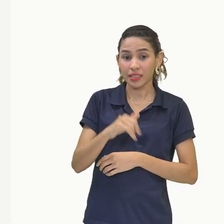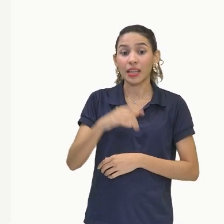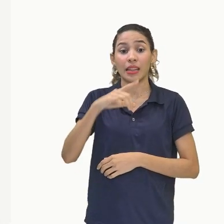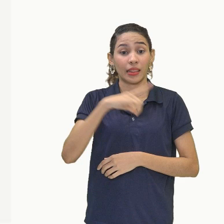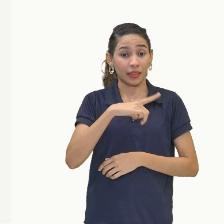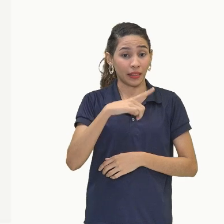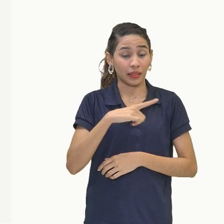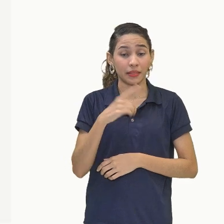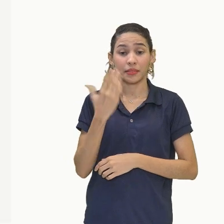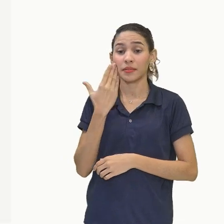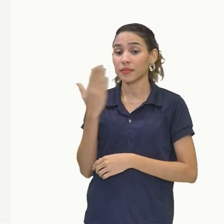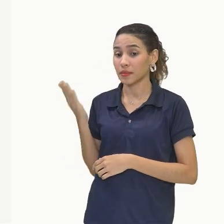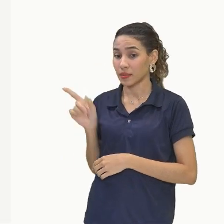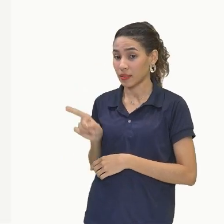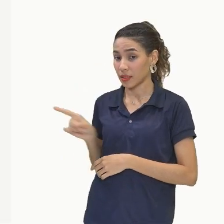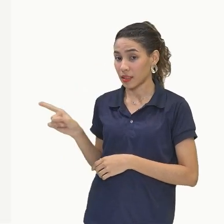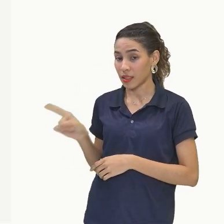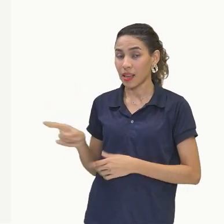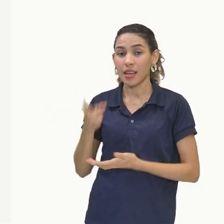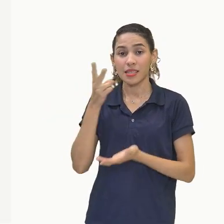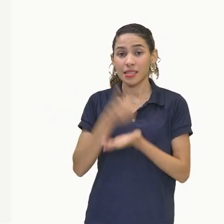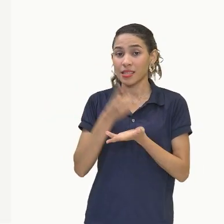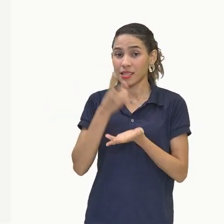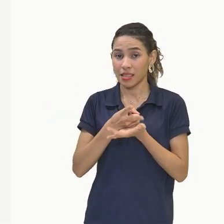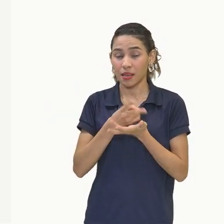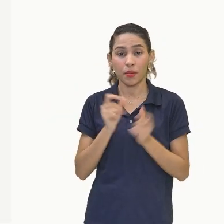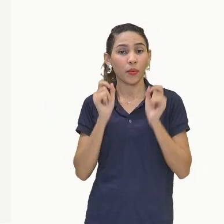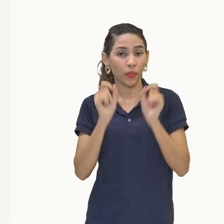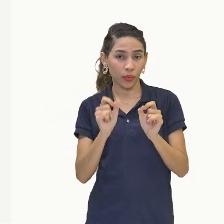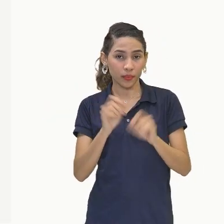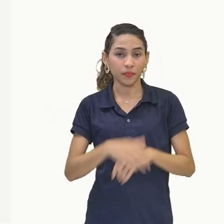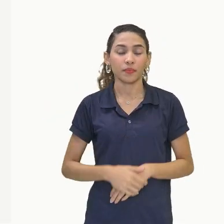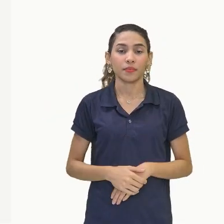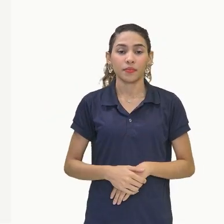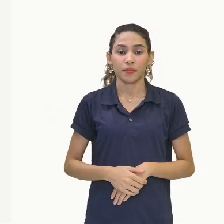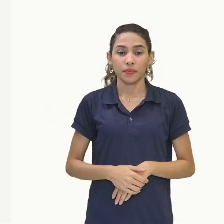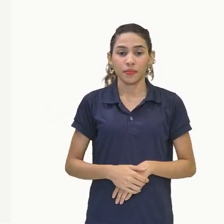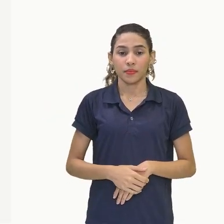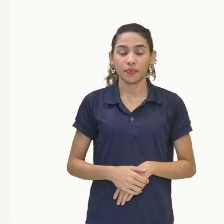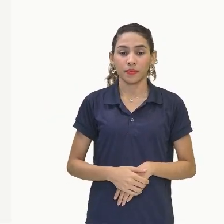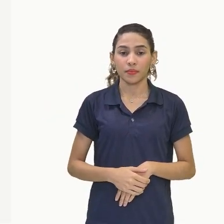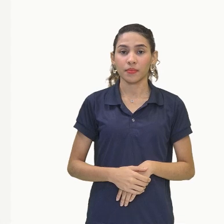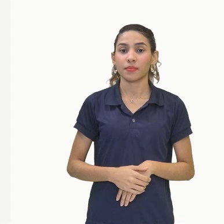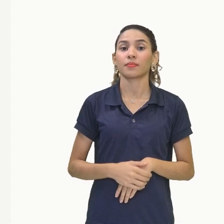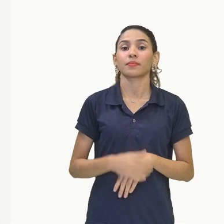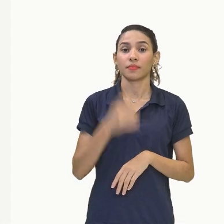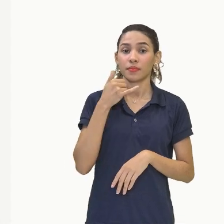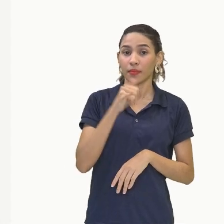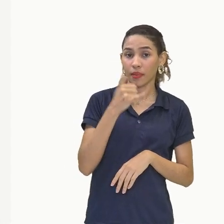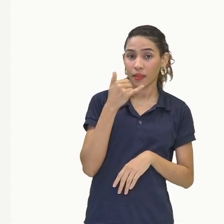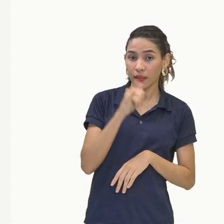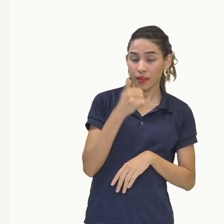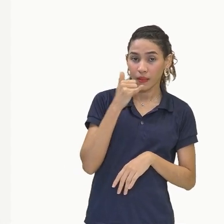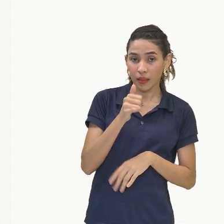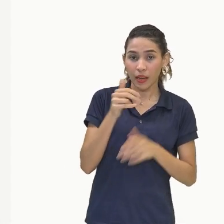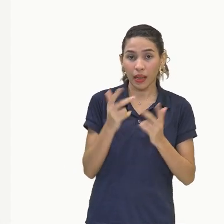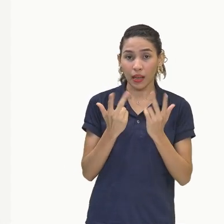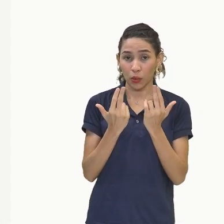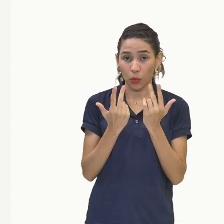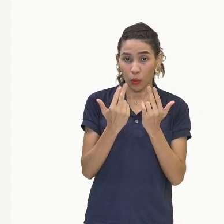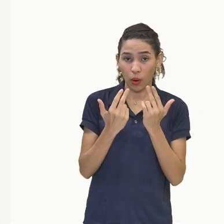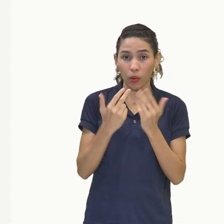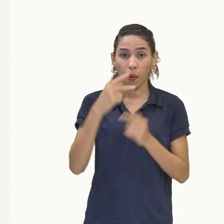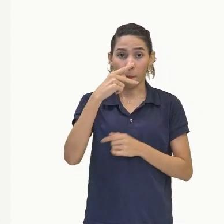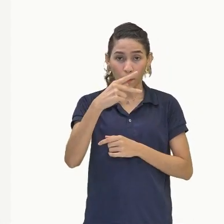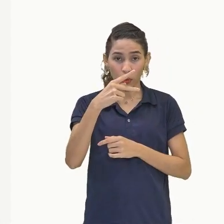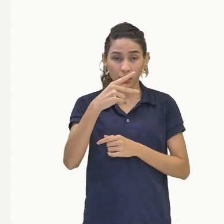ó, que sempre vai me dar o quê? Energia elétrica vai ser igual a potência